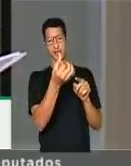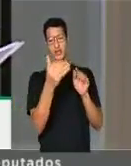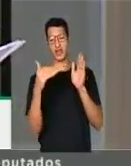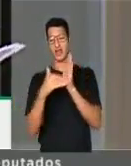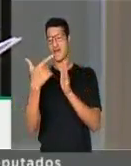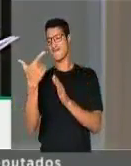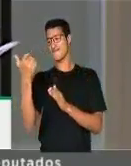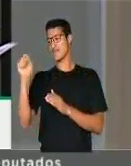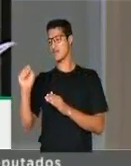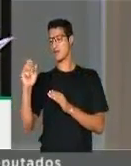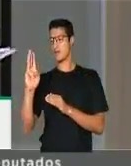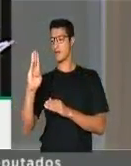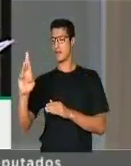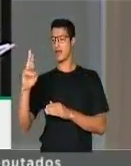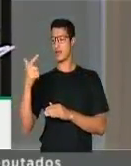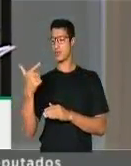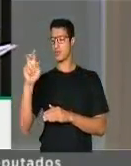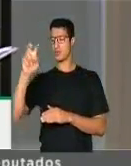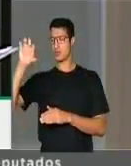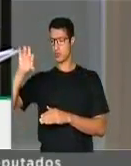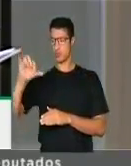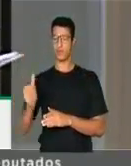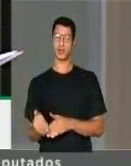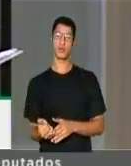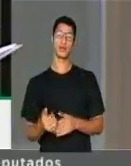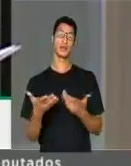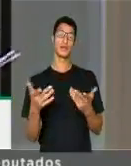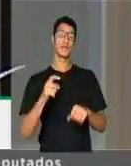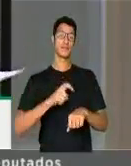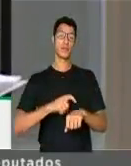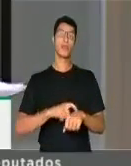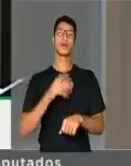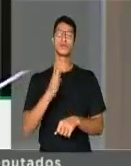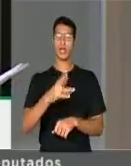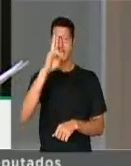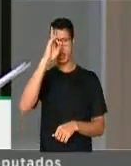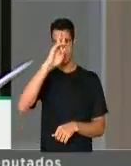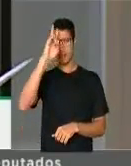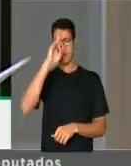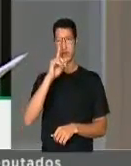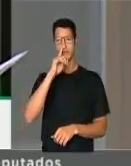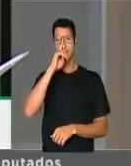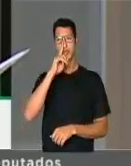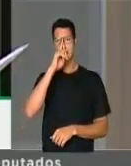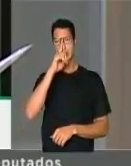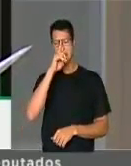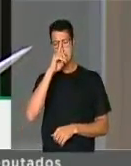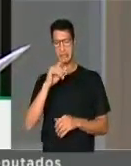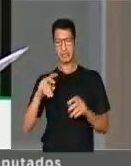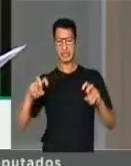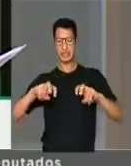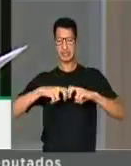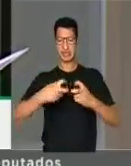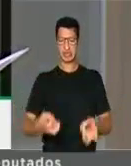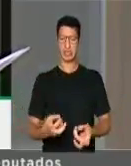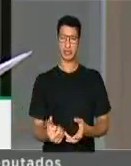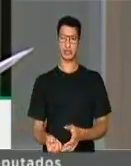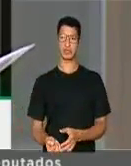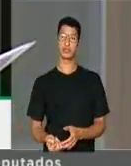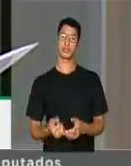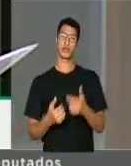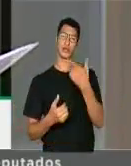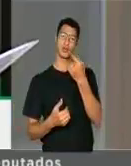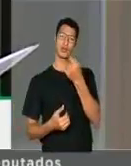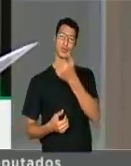a 28 da BR-259. Naquele momento, já alertava para os riscos de deslizamentos e de acidentes.